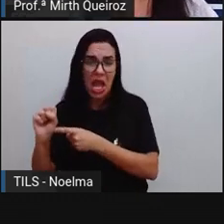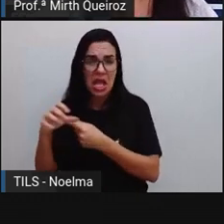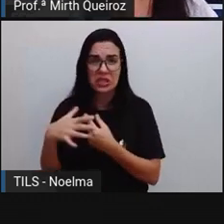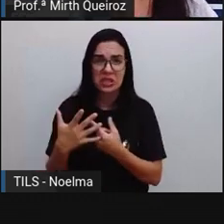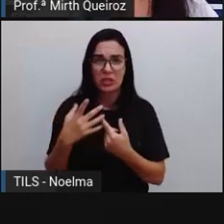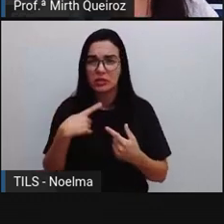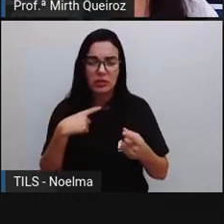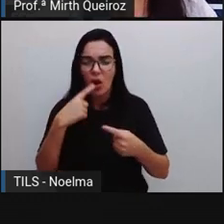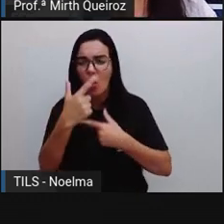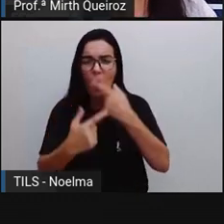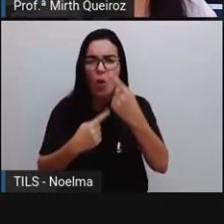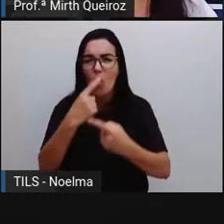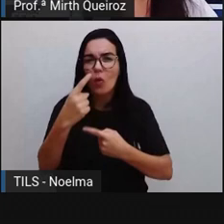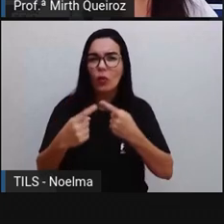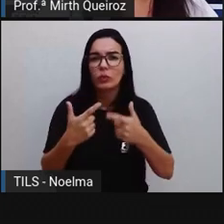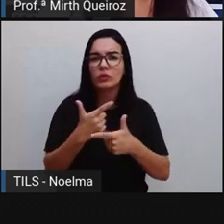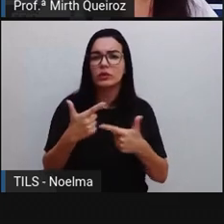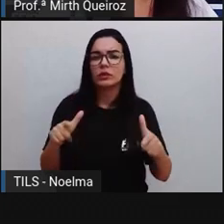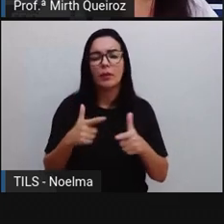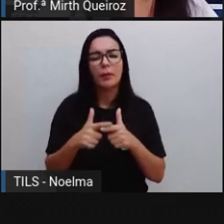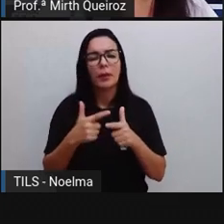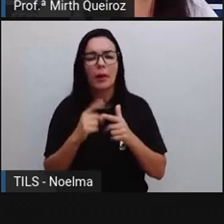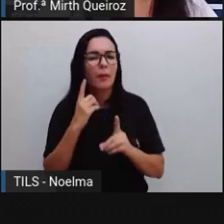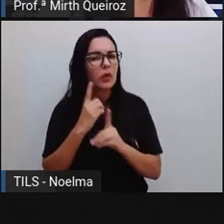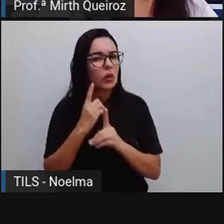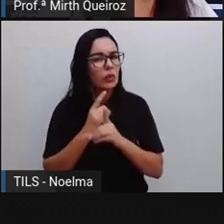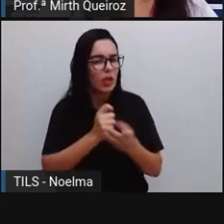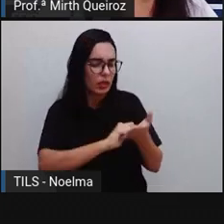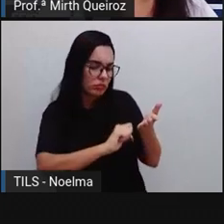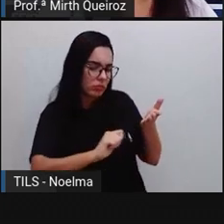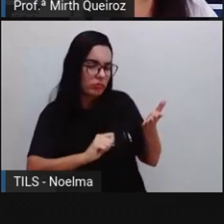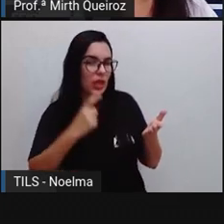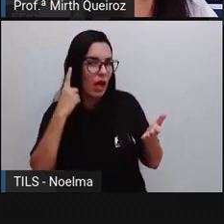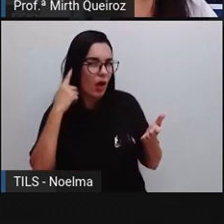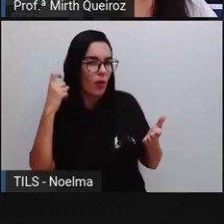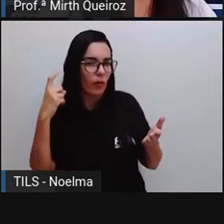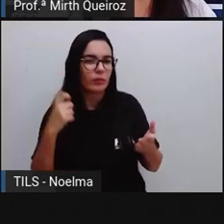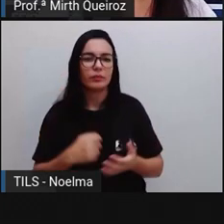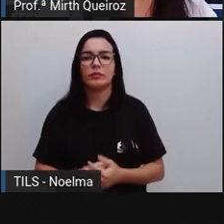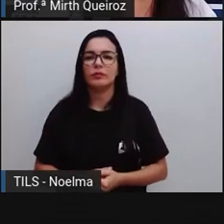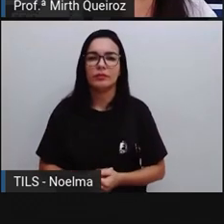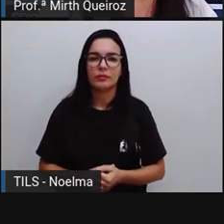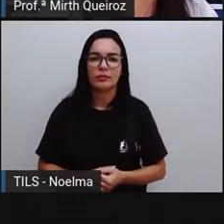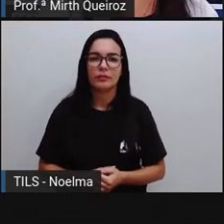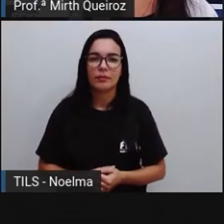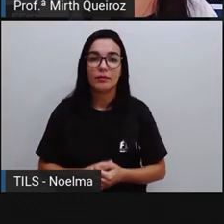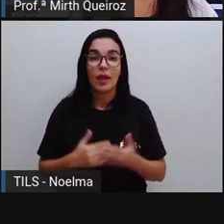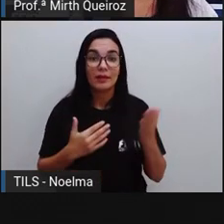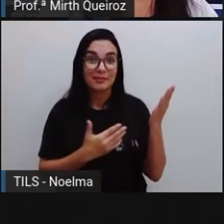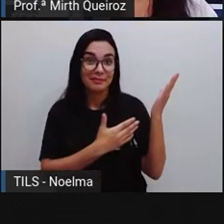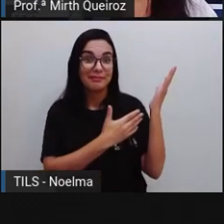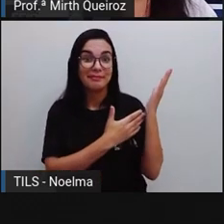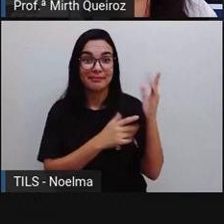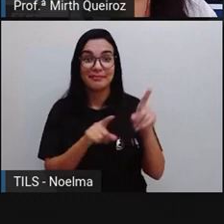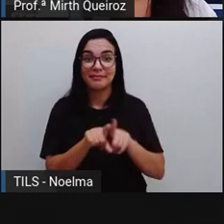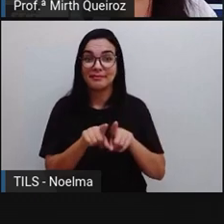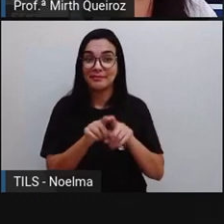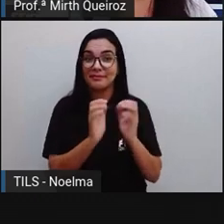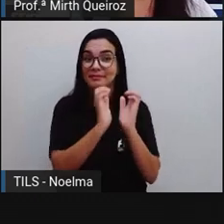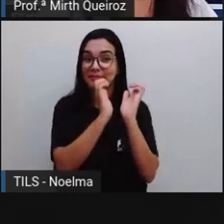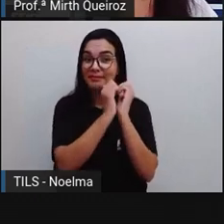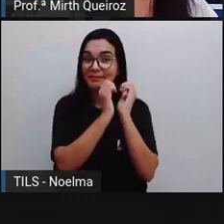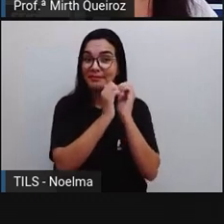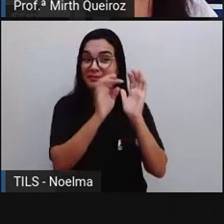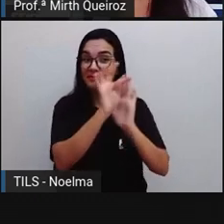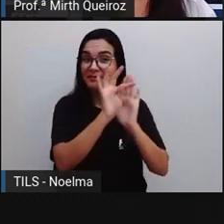Dentre outros probleminhas que a gente pode apresentar em relação a um vocábulo. É um gênero textual que pode